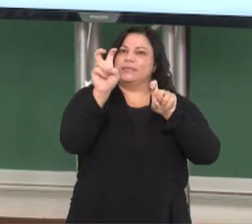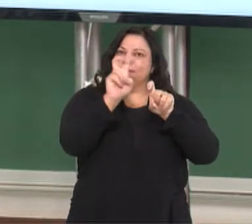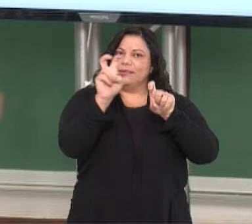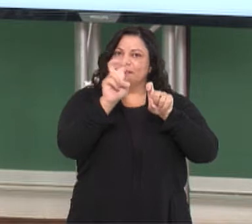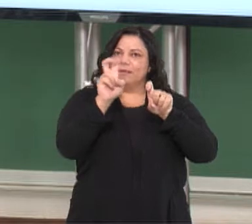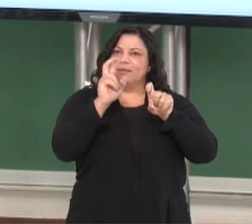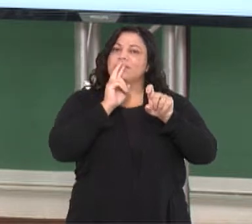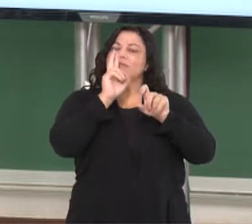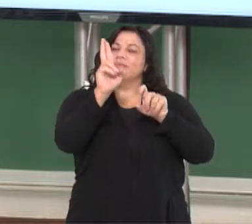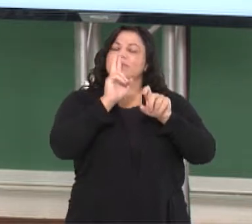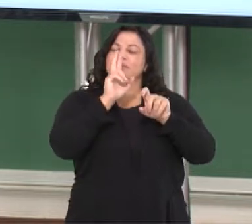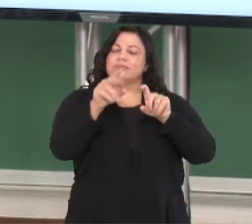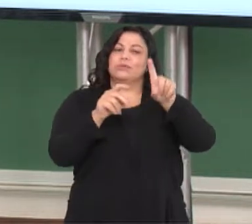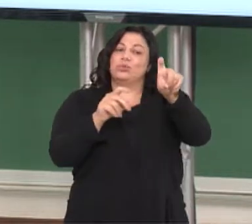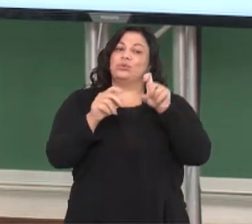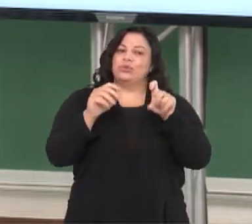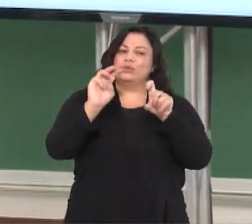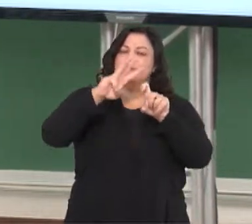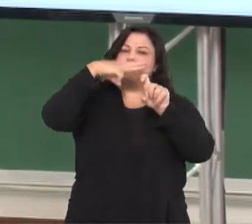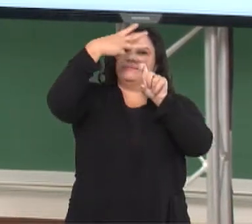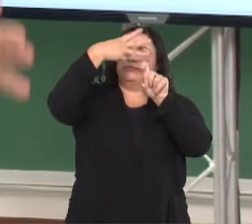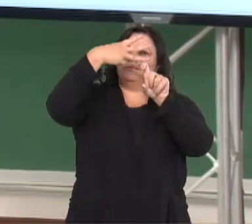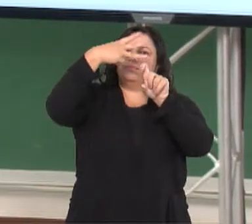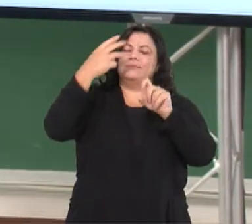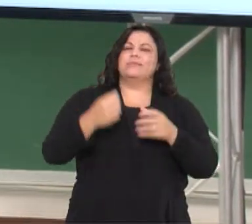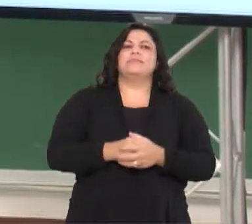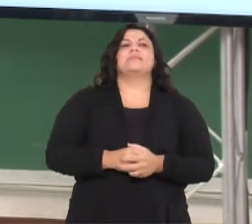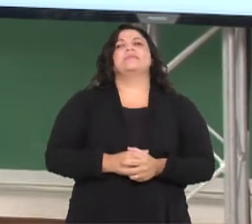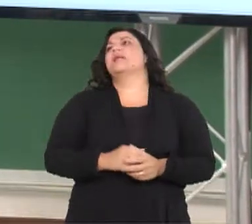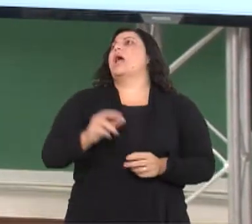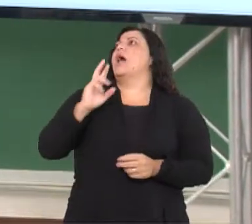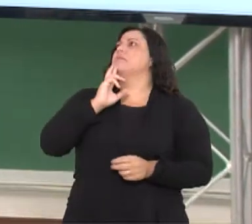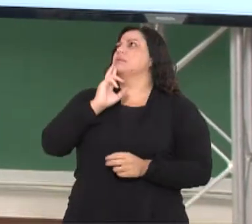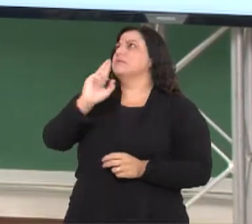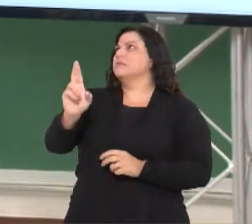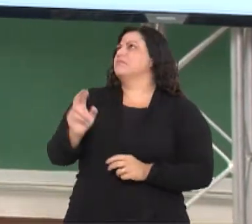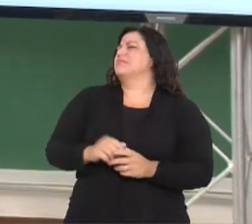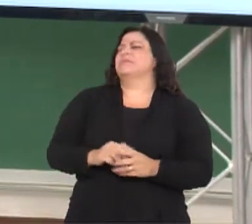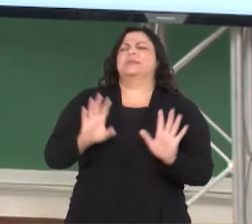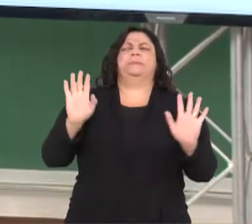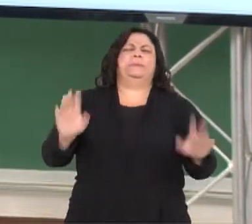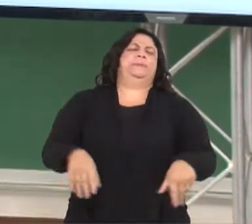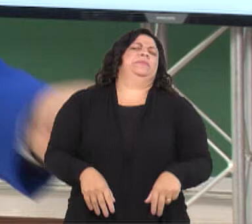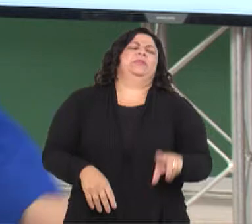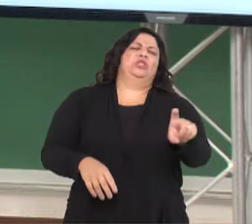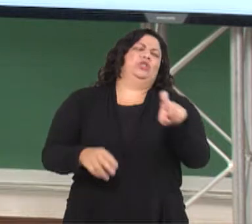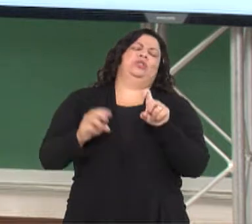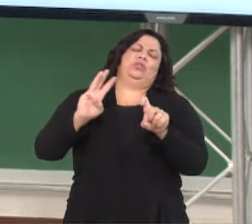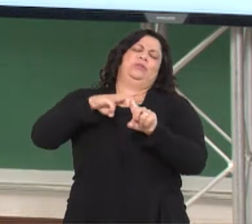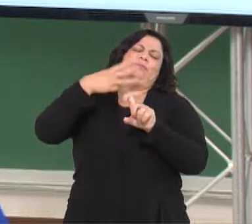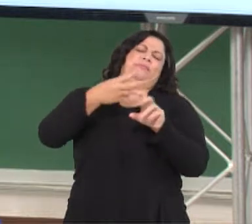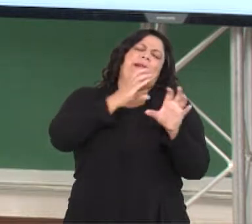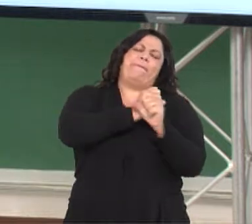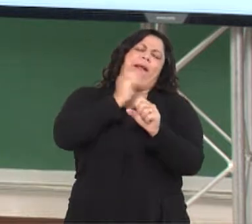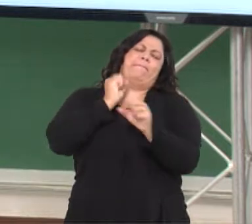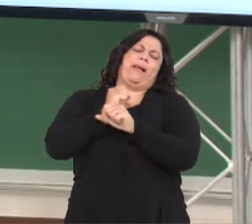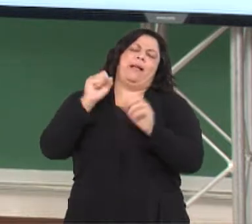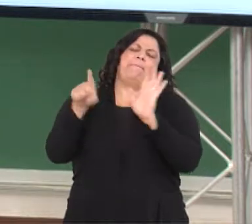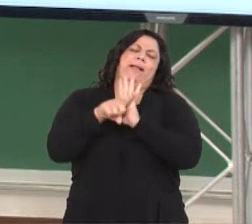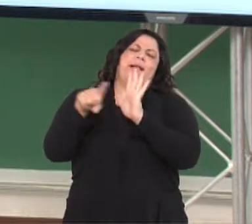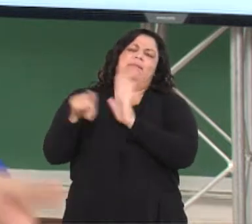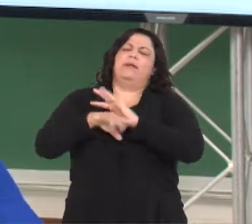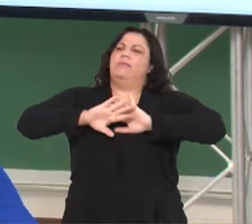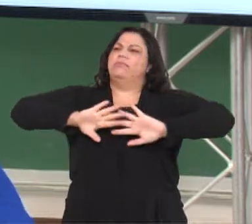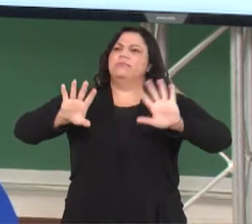cubo. Então, não necessariamente. Ah, o resultado vai ter x à quinta. Estou lá no Enem, 5 alternativas, somei 2x à quinta, pau, pus x à quinta.